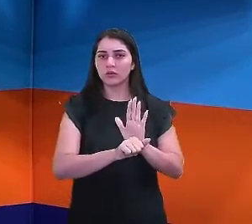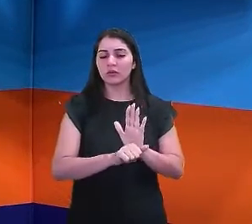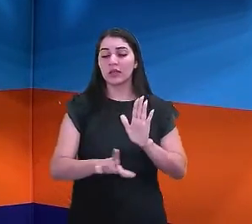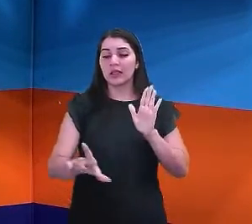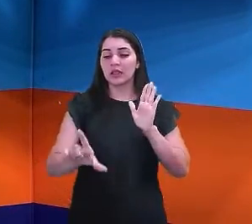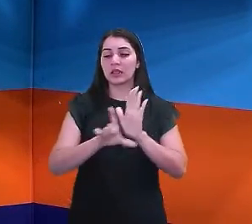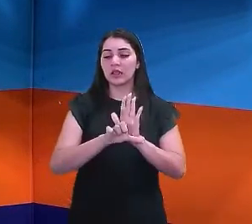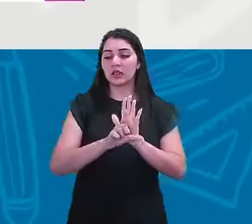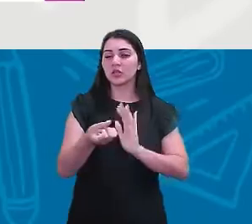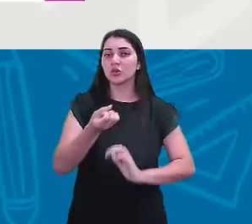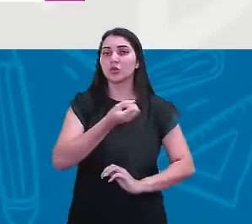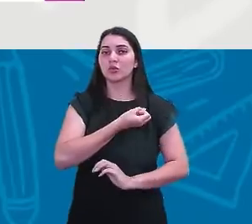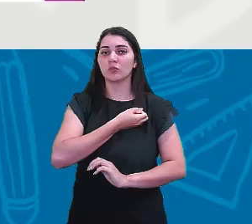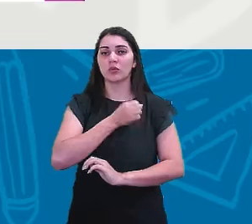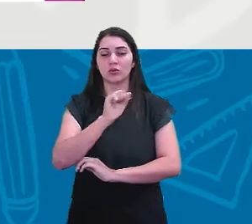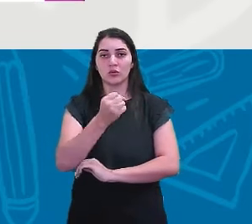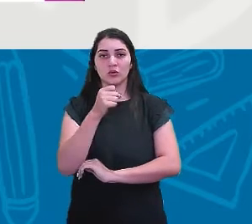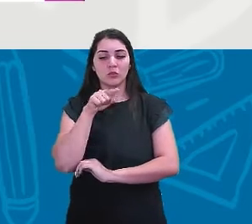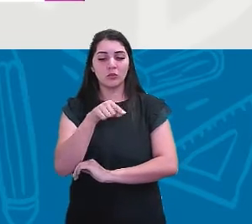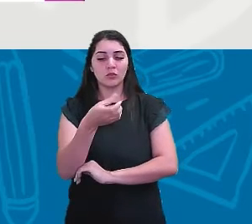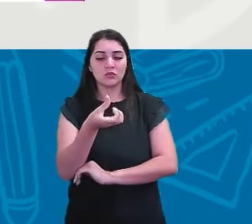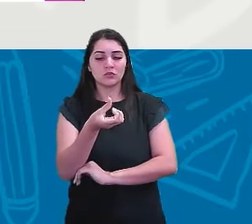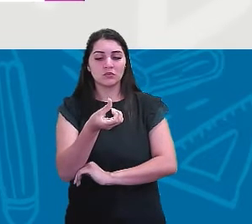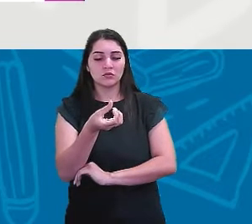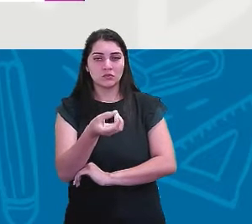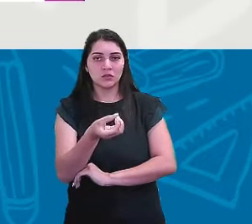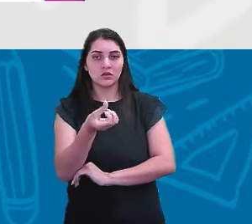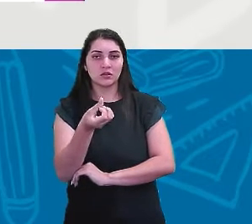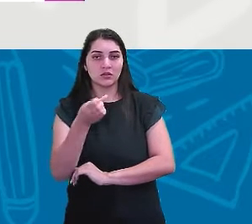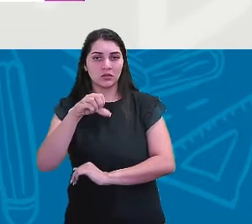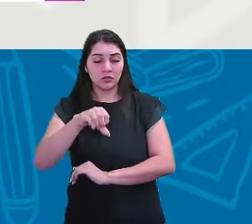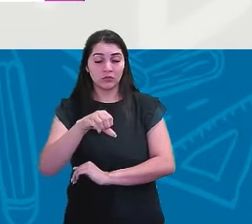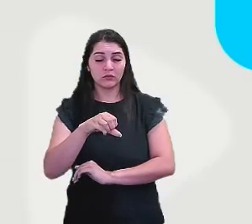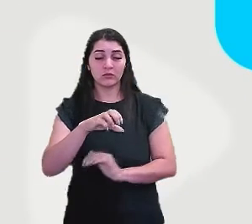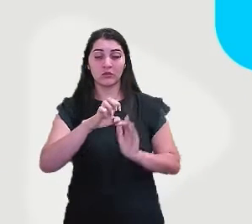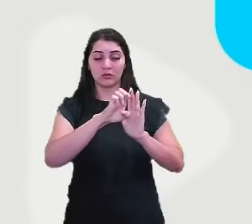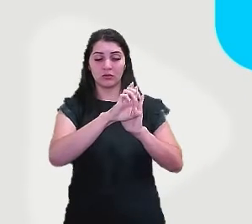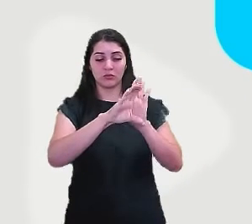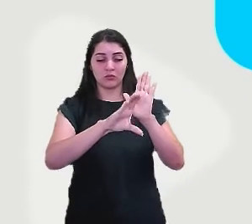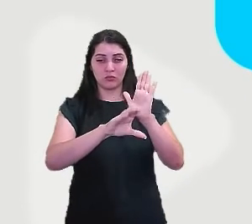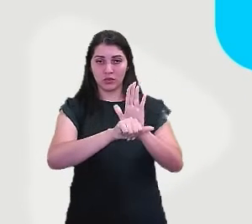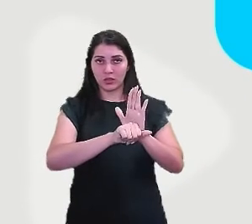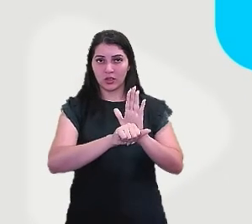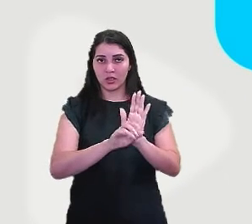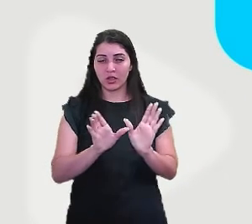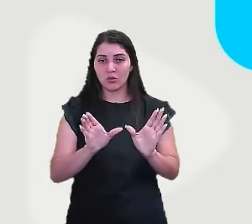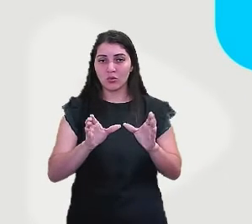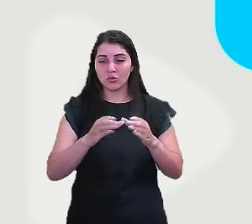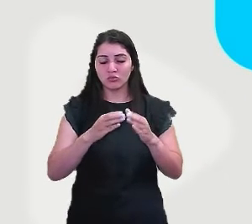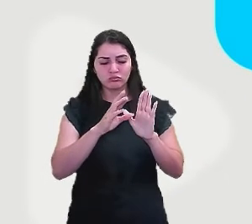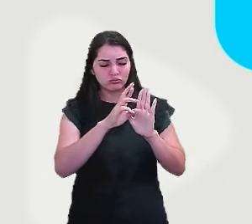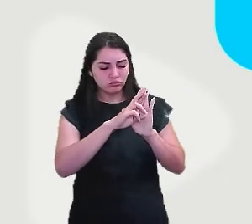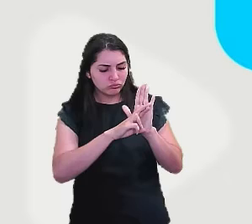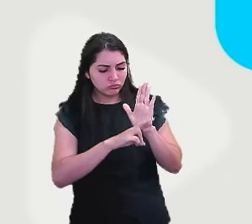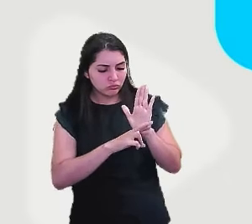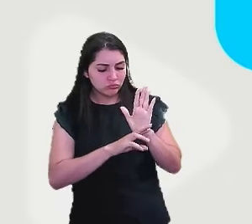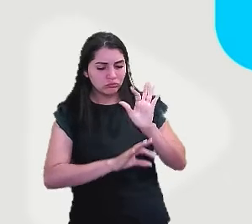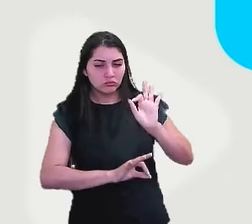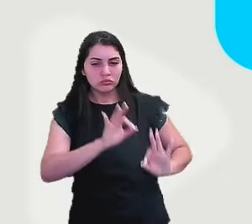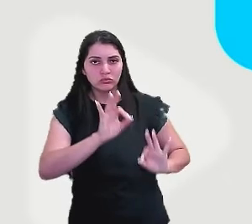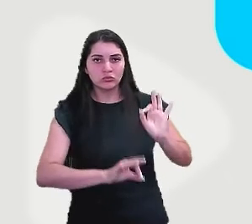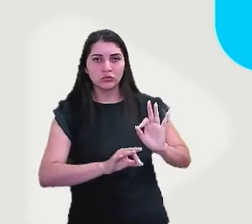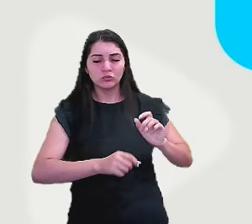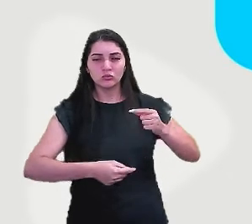Lei número 8.069. O ECA é um conjunto de normas do